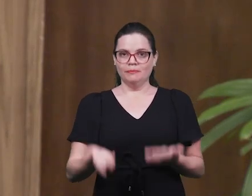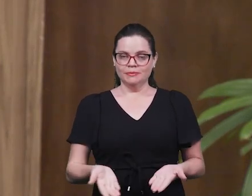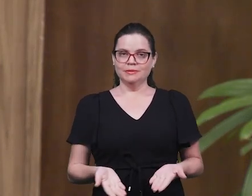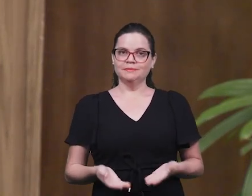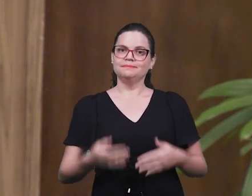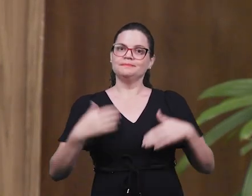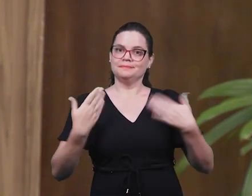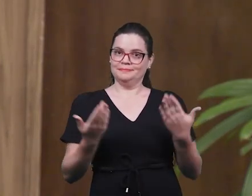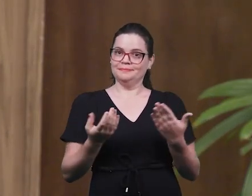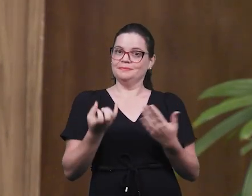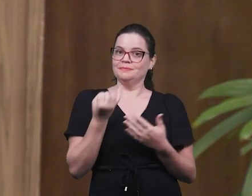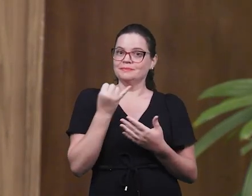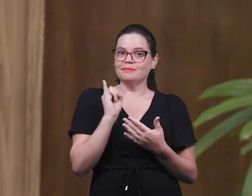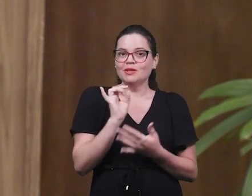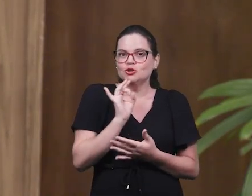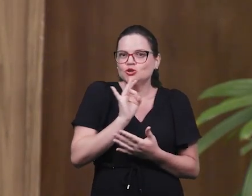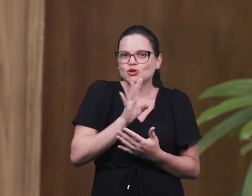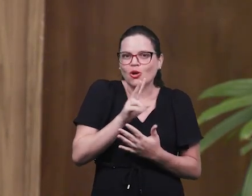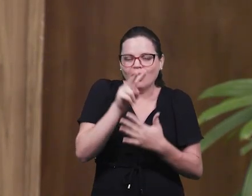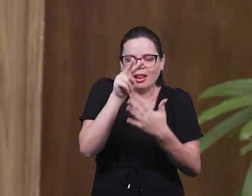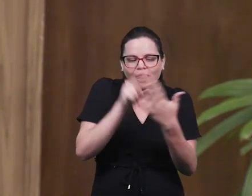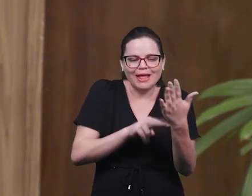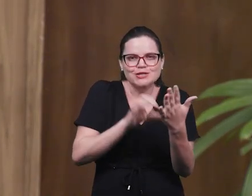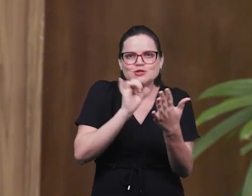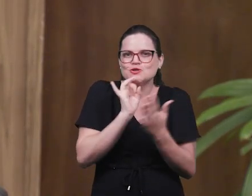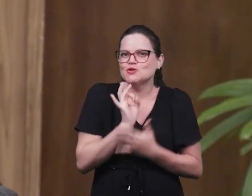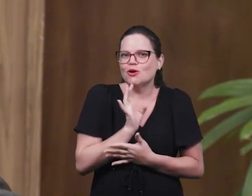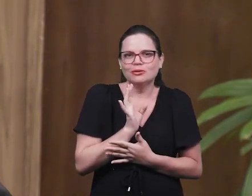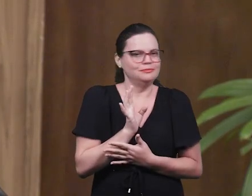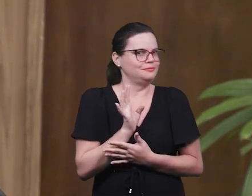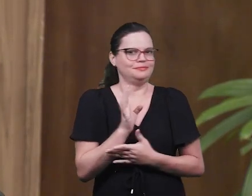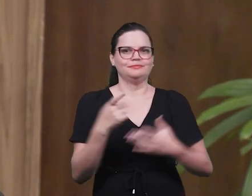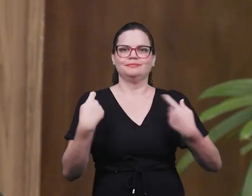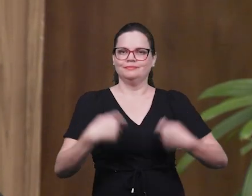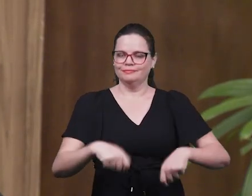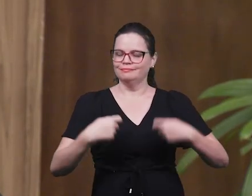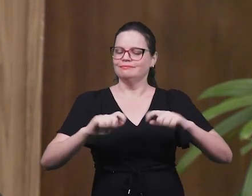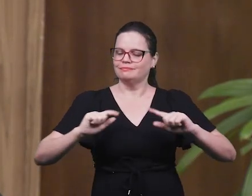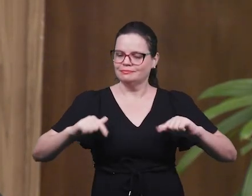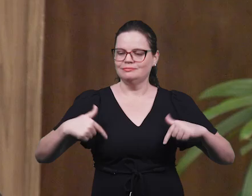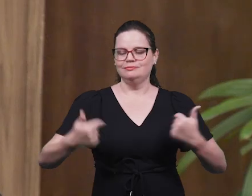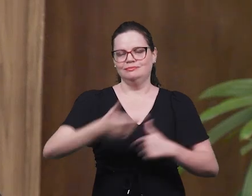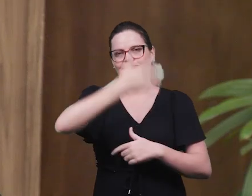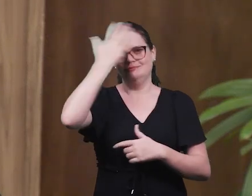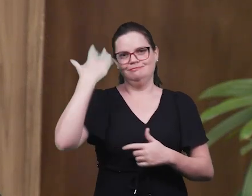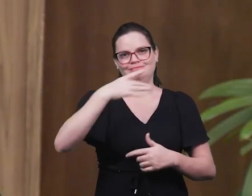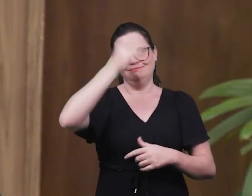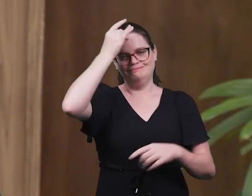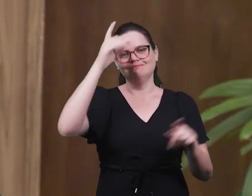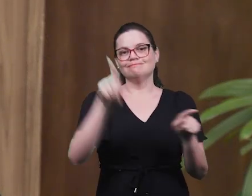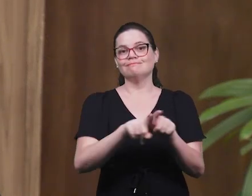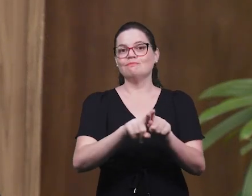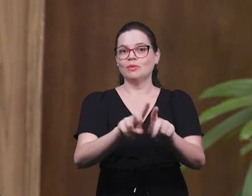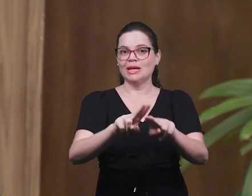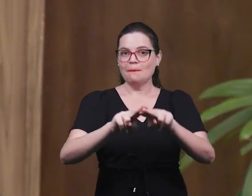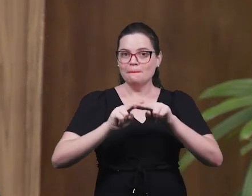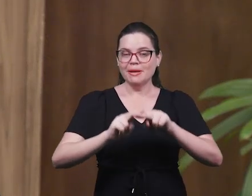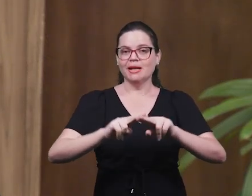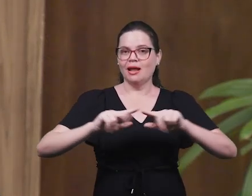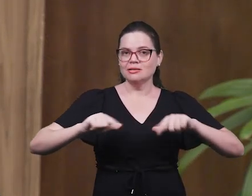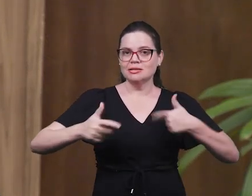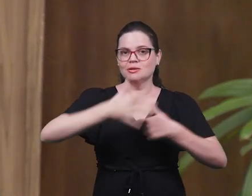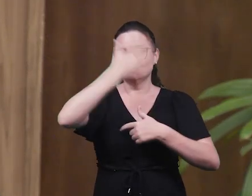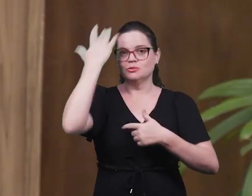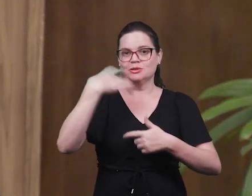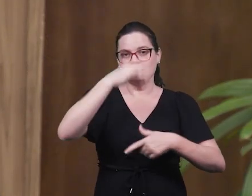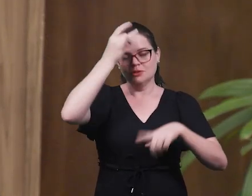não deve ser somente conhecida, mas precisa haver uma operação do Espírito Santo, porque através do Espírito Santo você pode viver